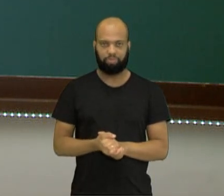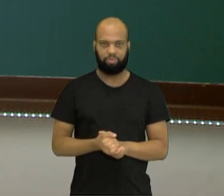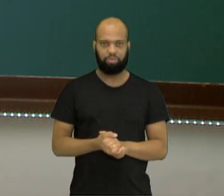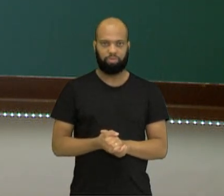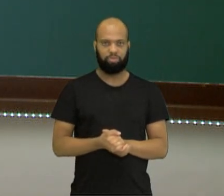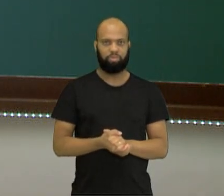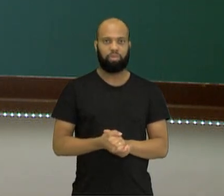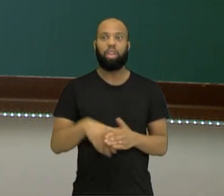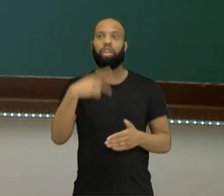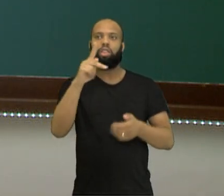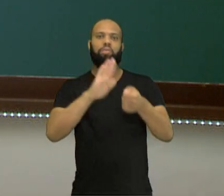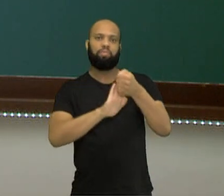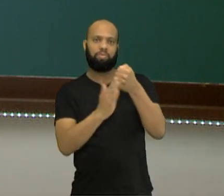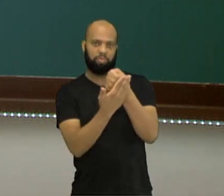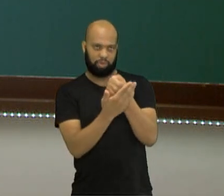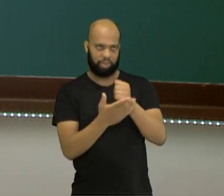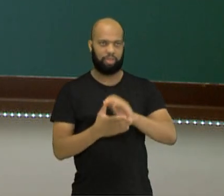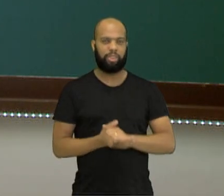No seu bairro?